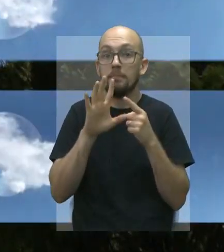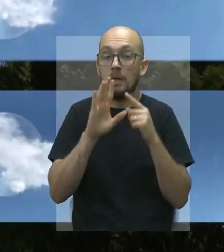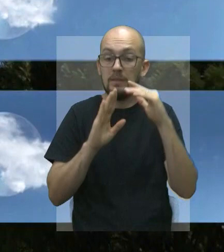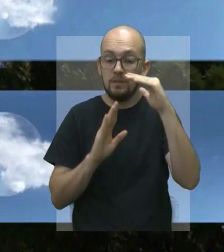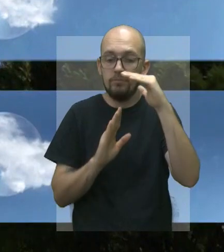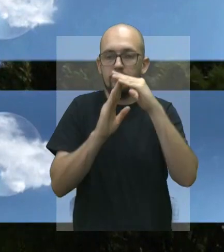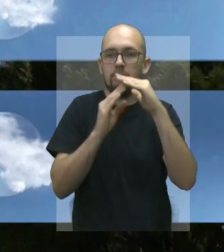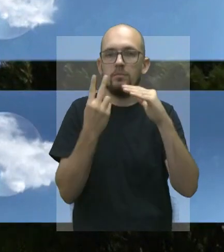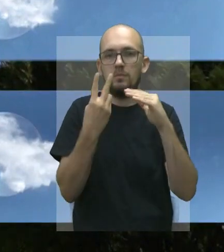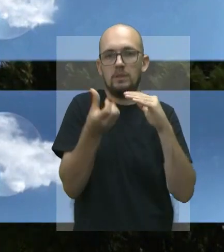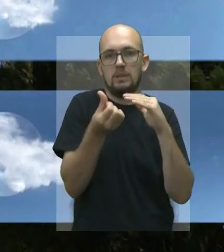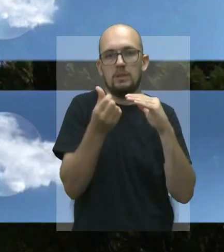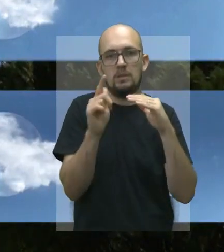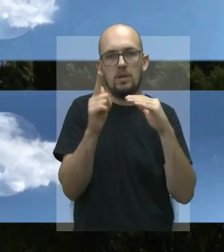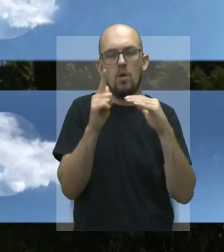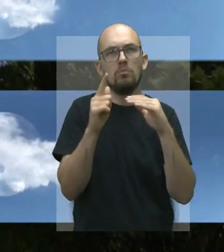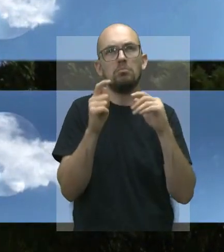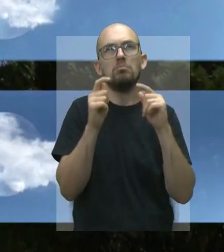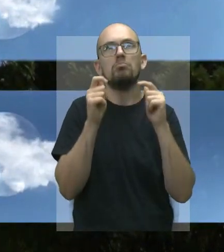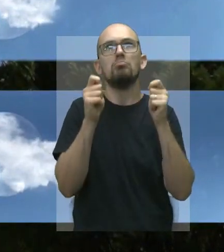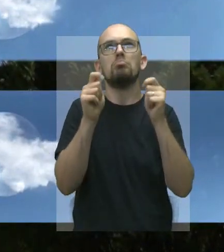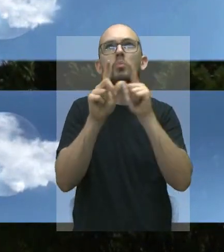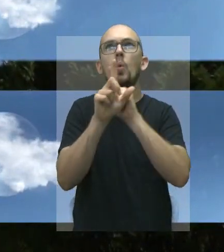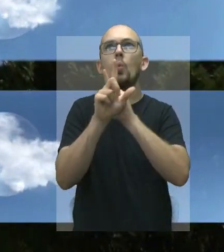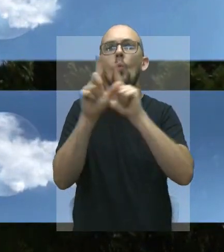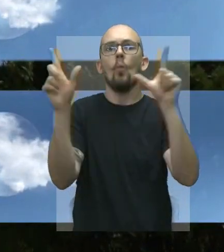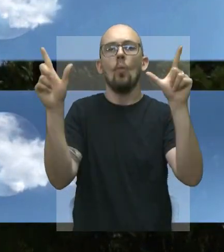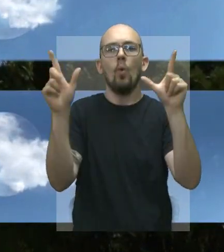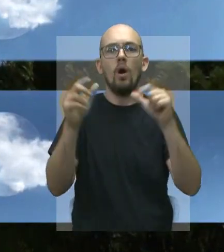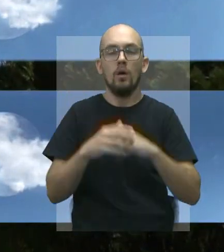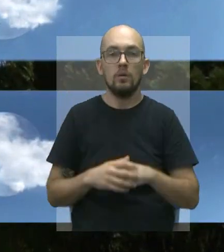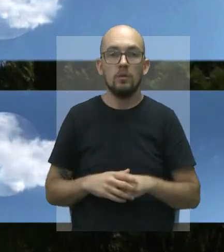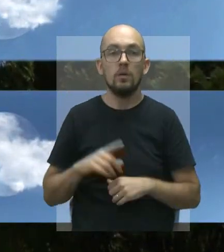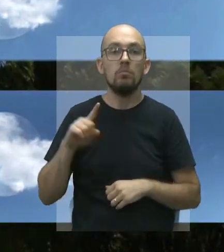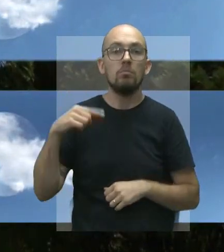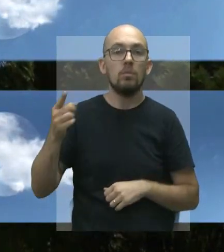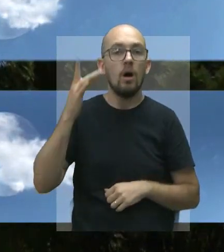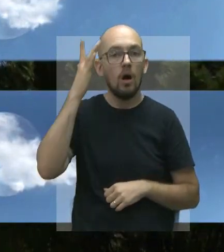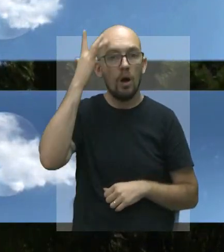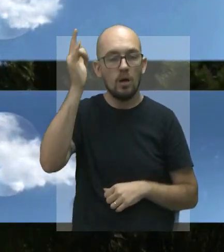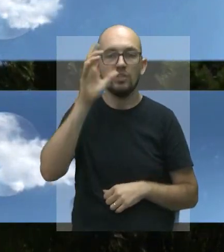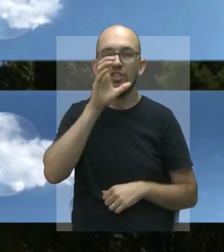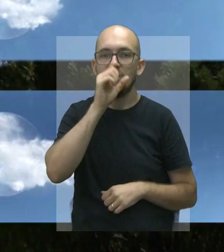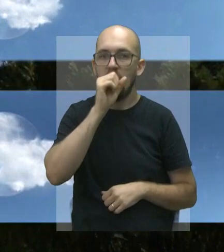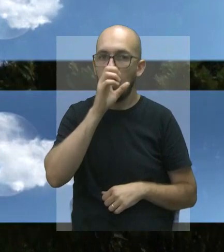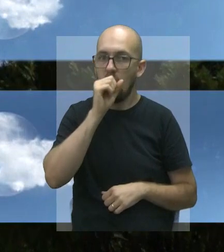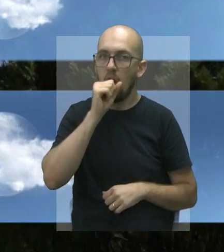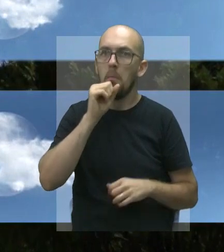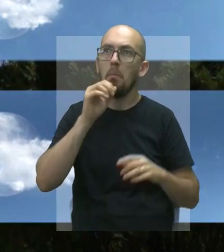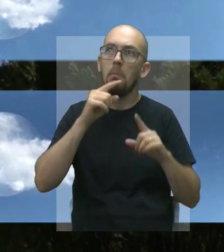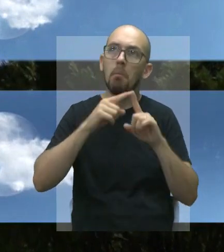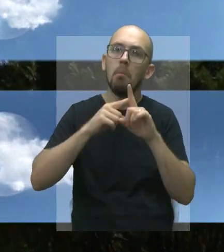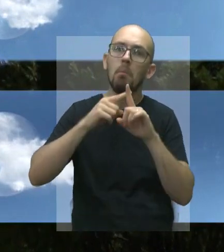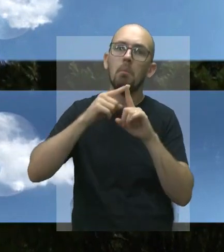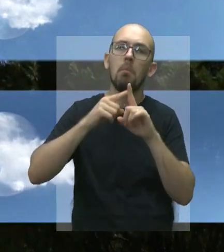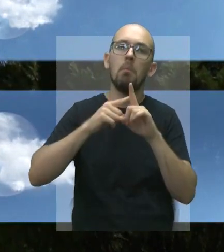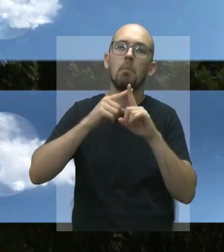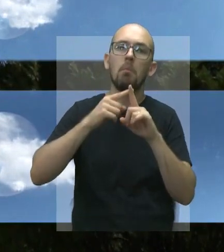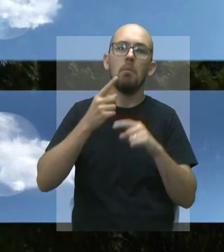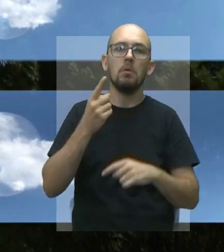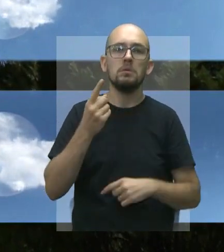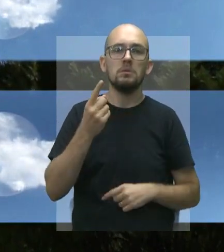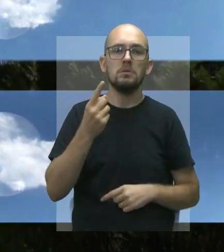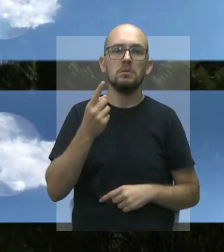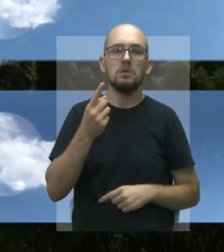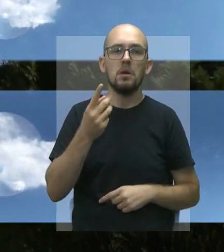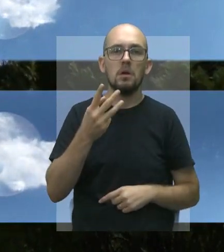os 26 graus. Tempo firme aqui em Jaú. No sábado, a temperatura vai continuar amena, né? 13 graus